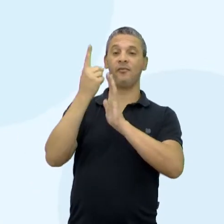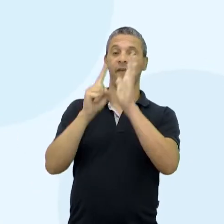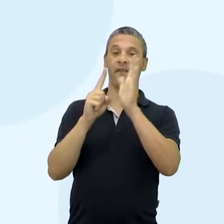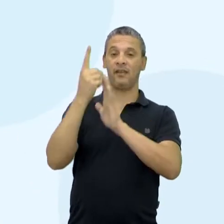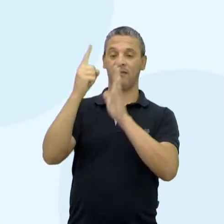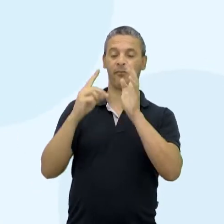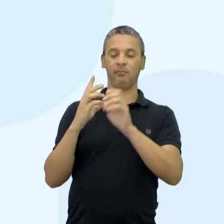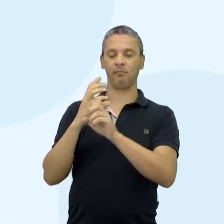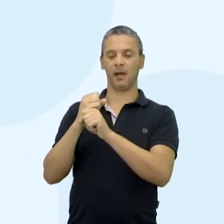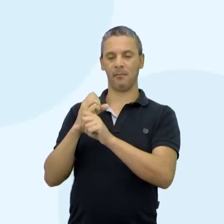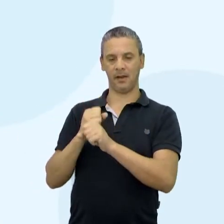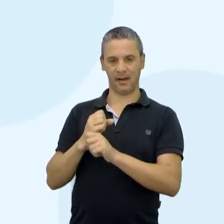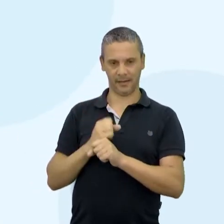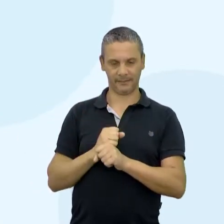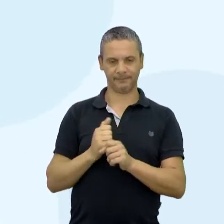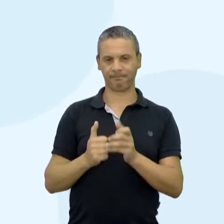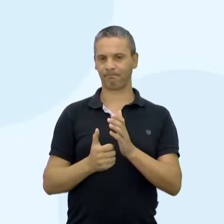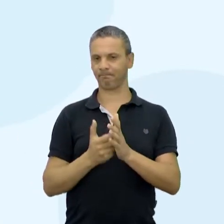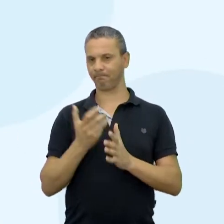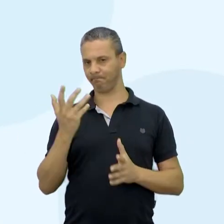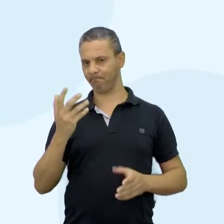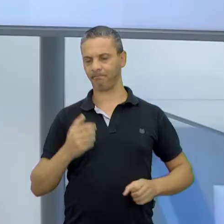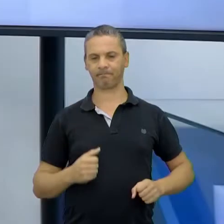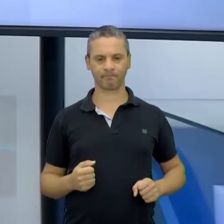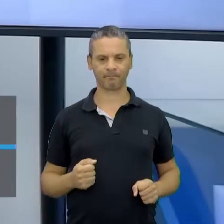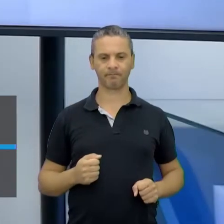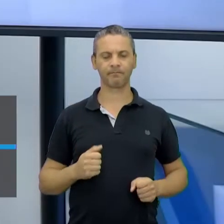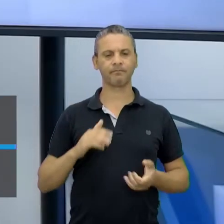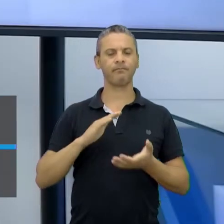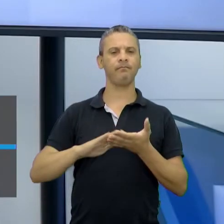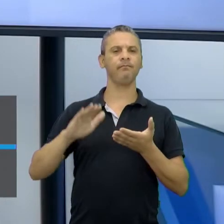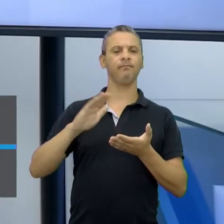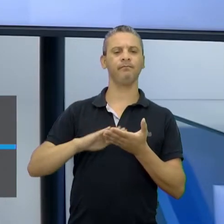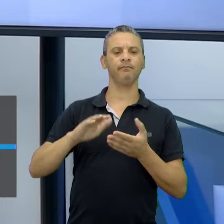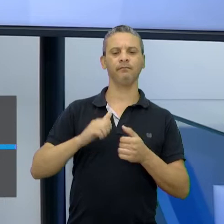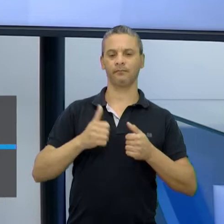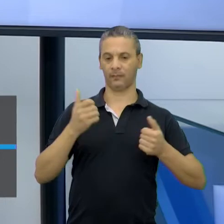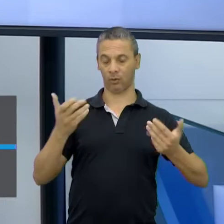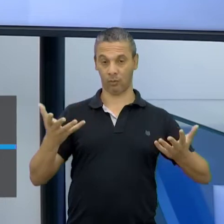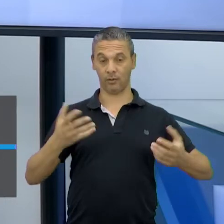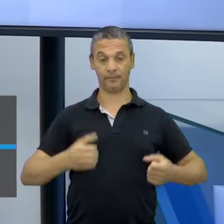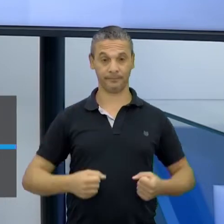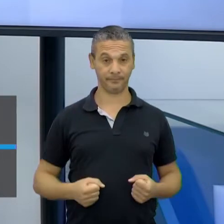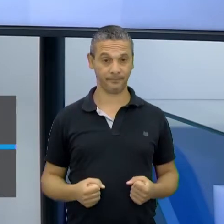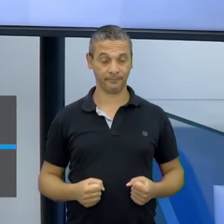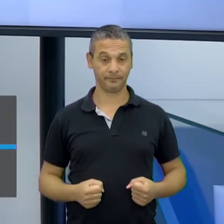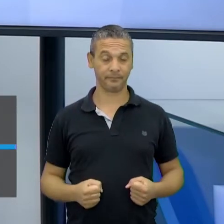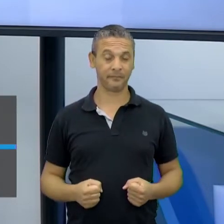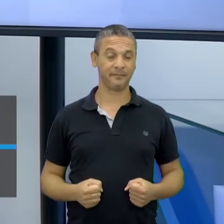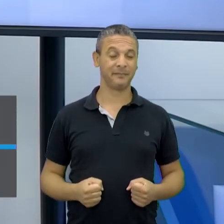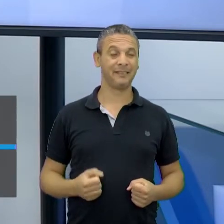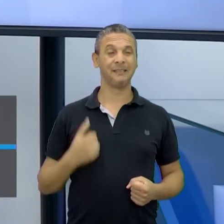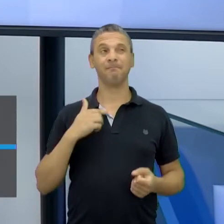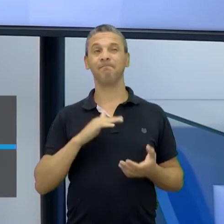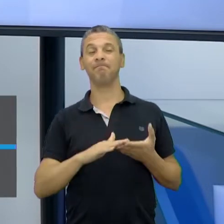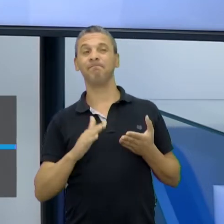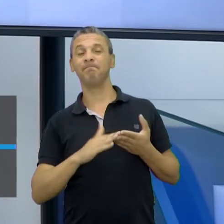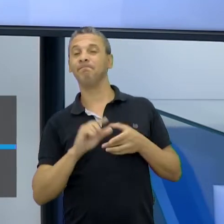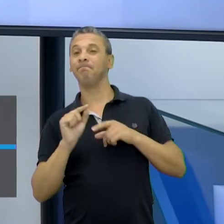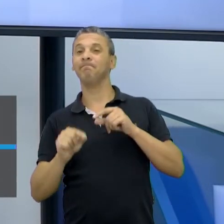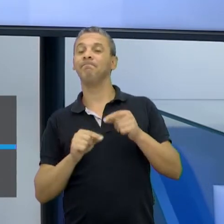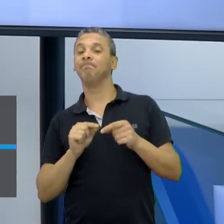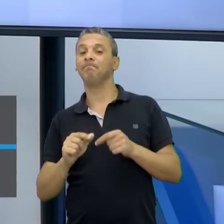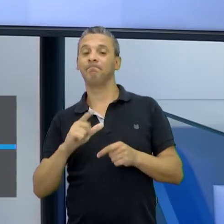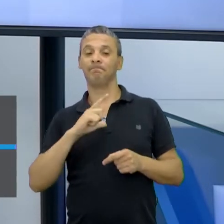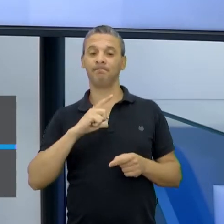Então, a gente vai fazer uma tabela do que a gente gastou aí no mês de fevereiro. Quais foram as nossas despesas? O que a gente